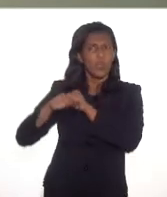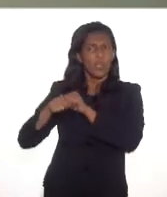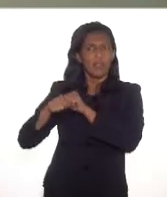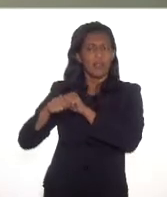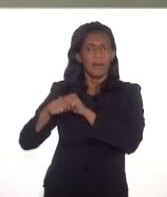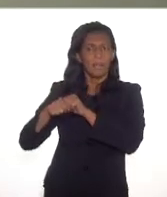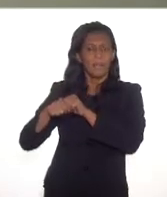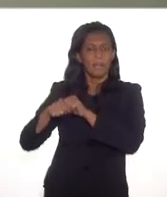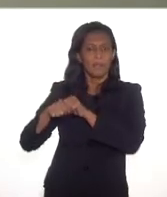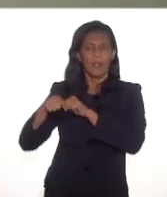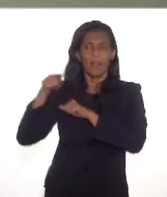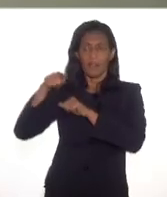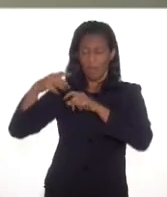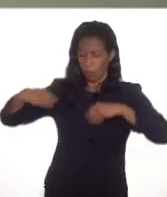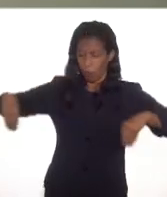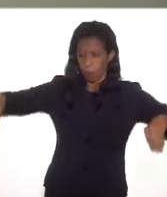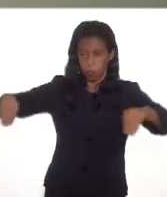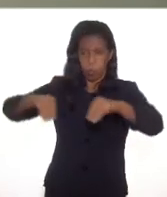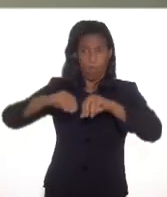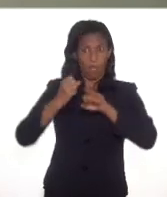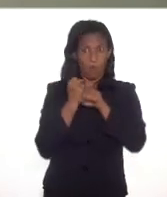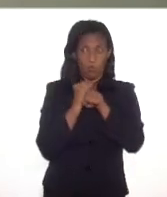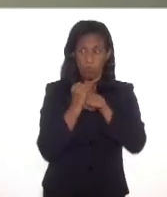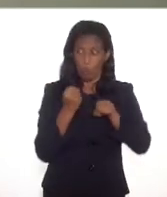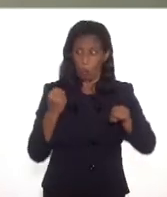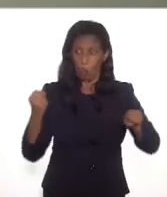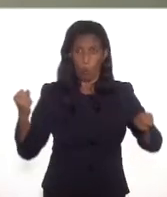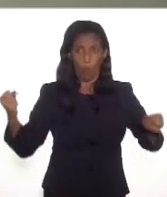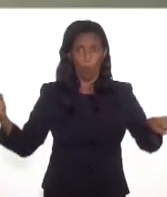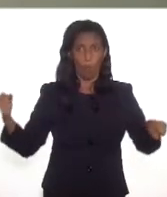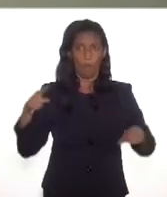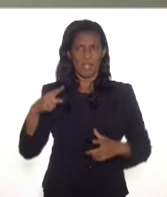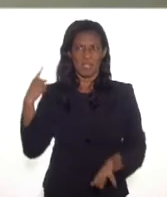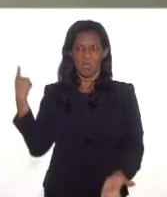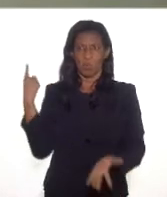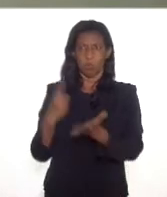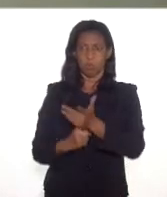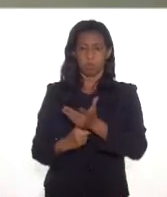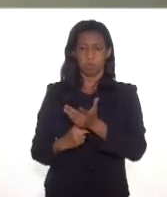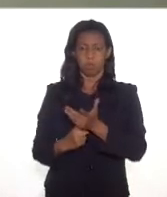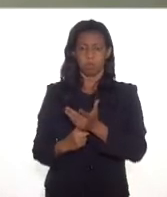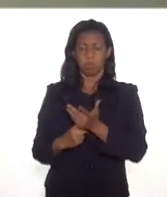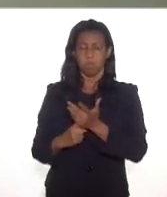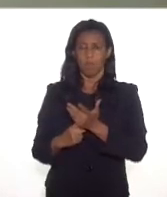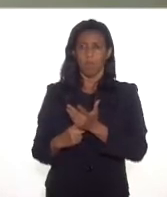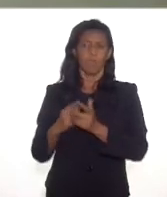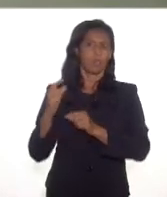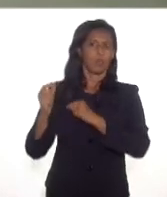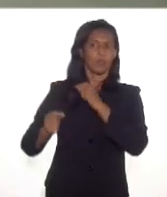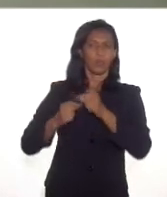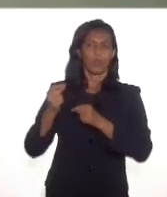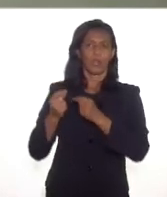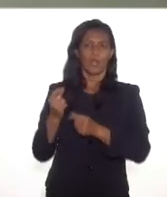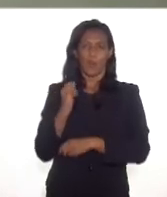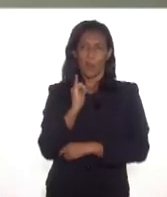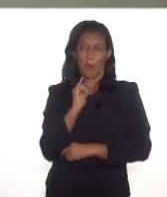pirulitos, porque aquela área é enorme. Esses pactos com a especulação